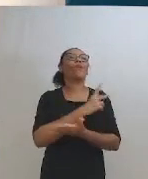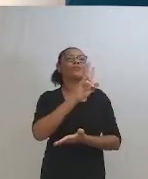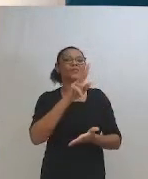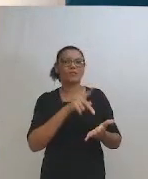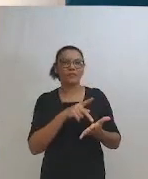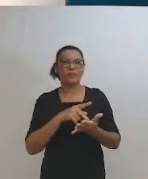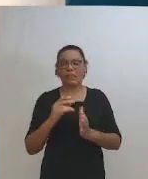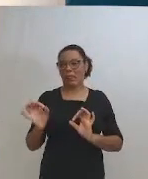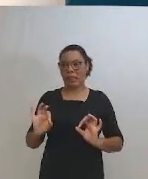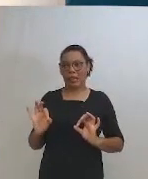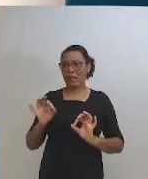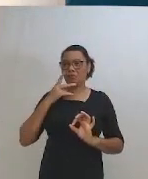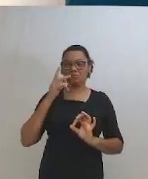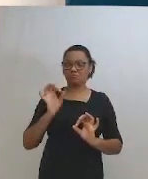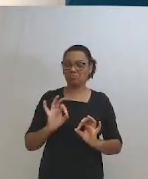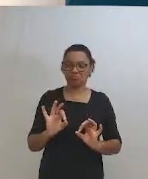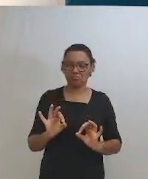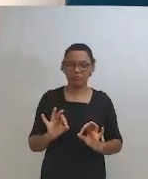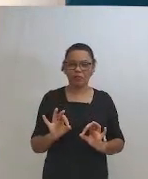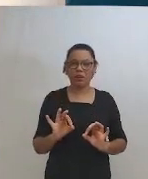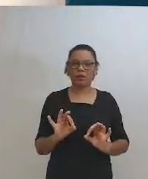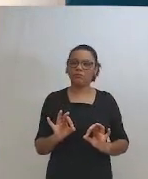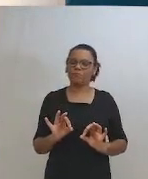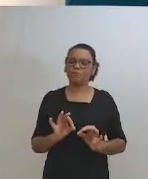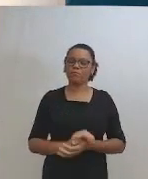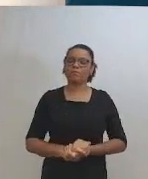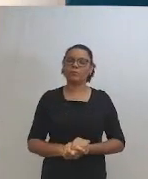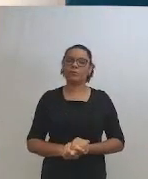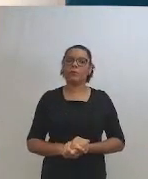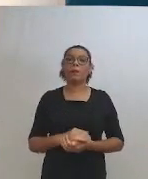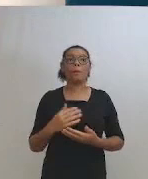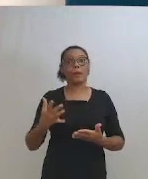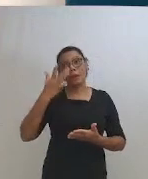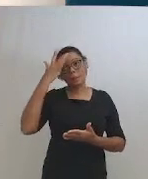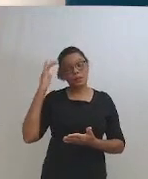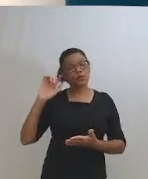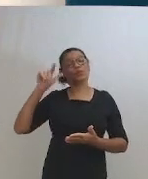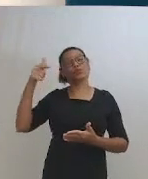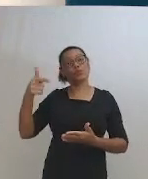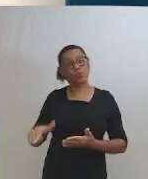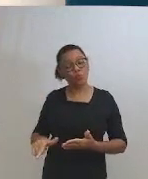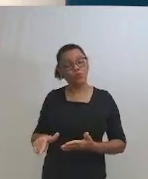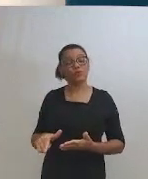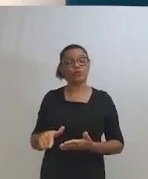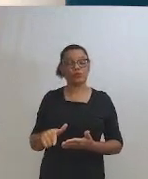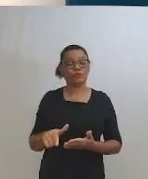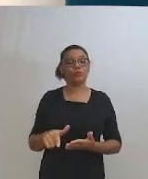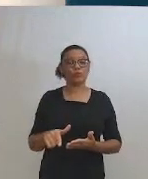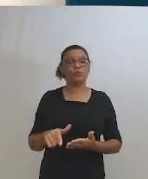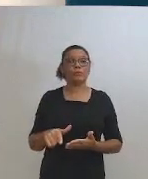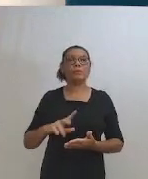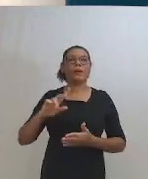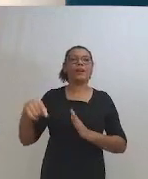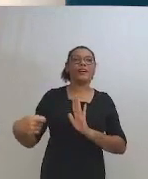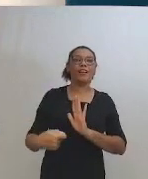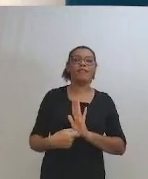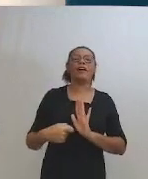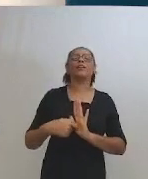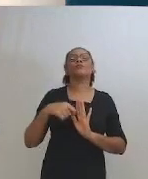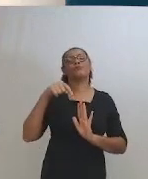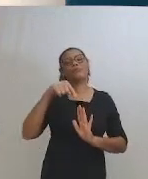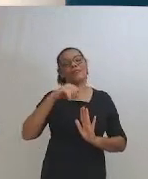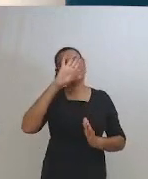falado pelo recorrente, agora pelo agravado nessa decisão. Ainda que assim